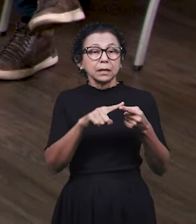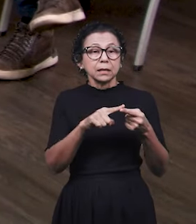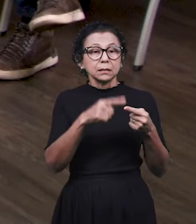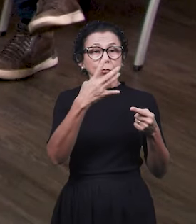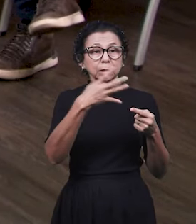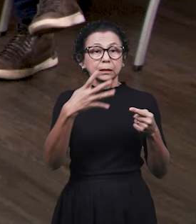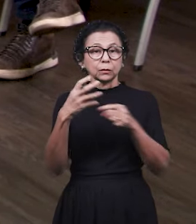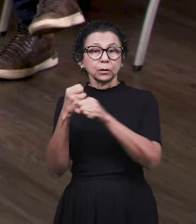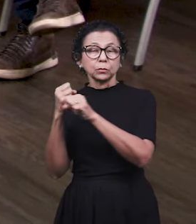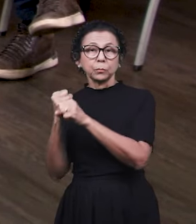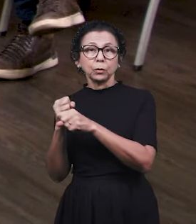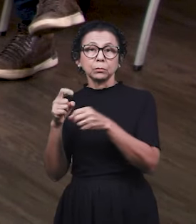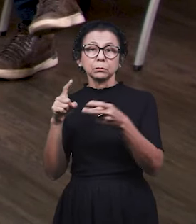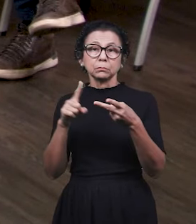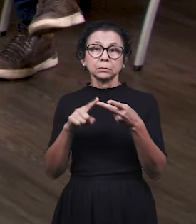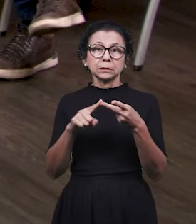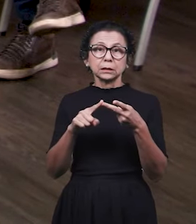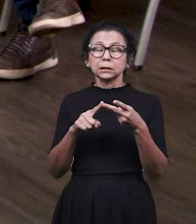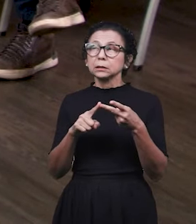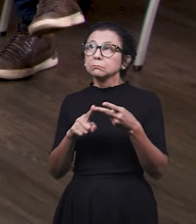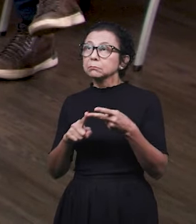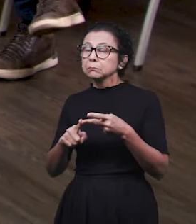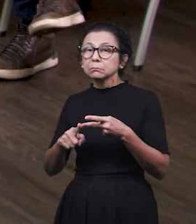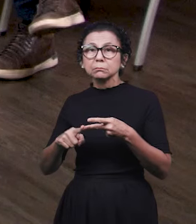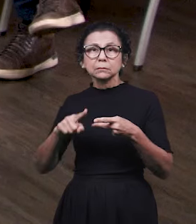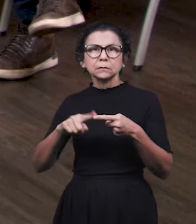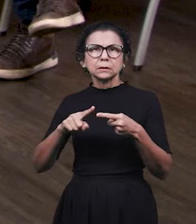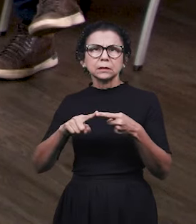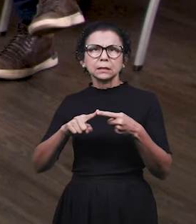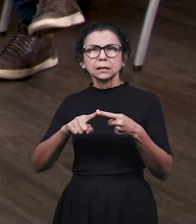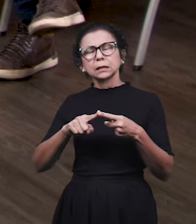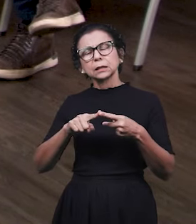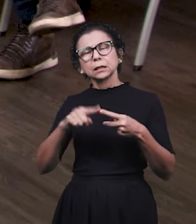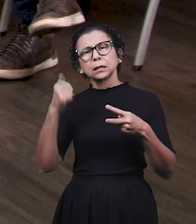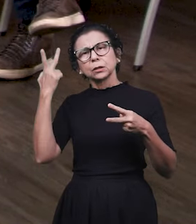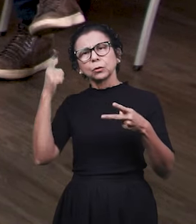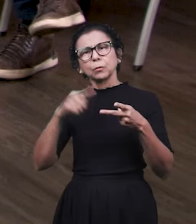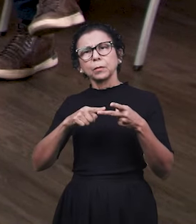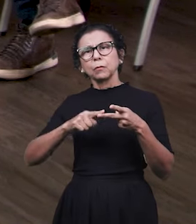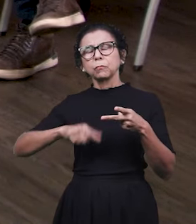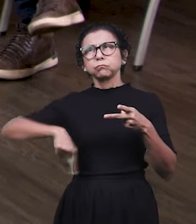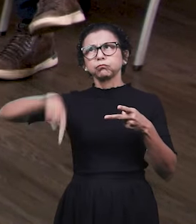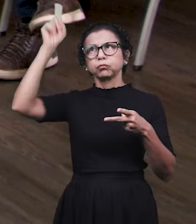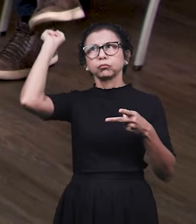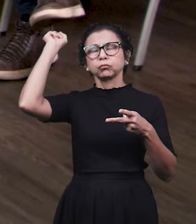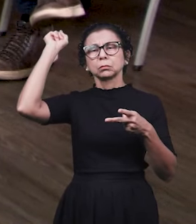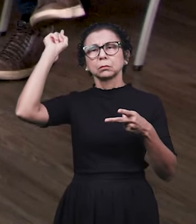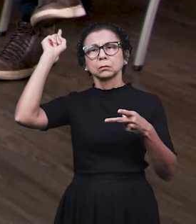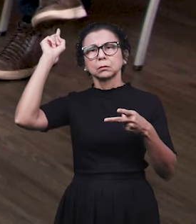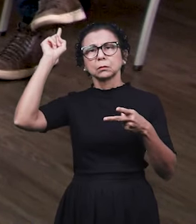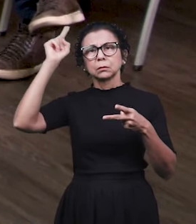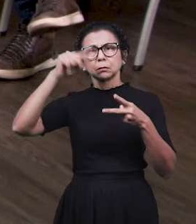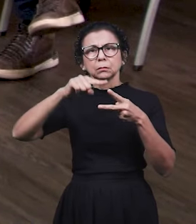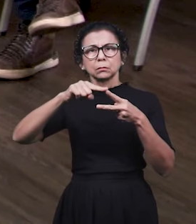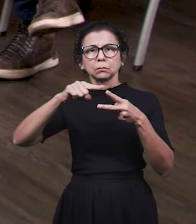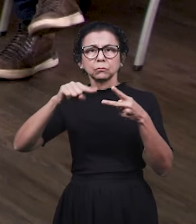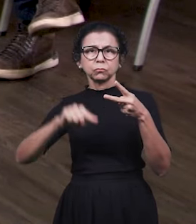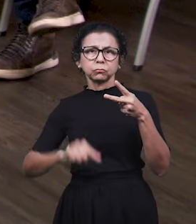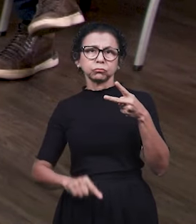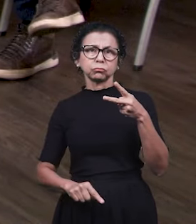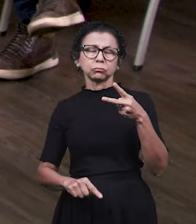sobrenatural, fora do normal, né? Melhor dizendo, no segundo dia, se o primeiro dia ele deixou a